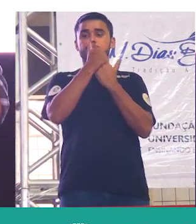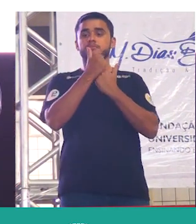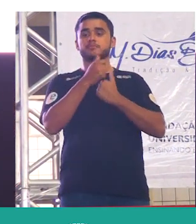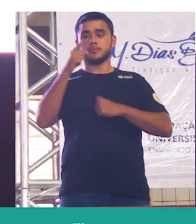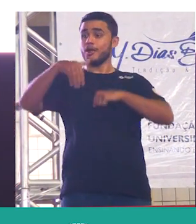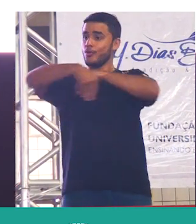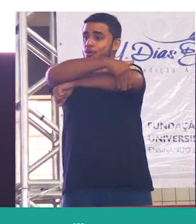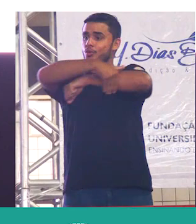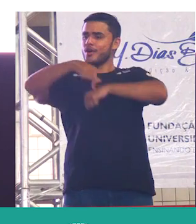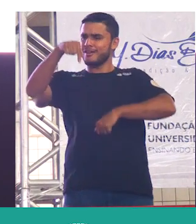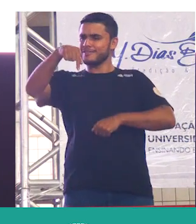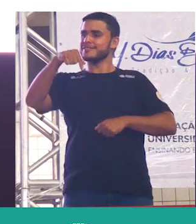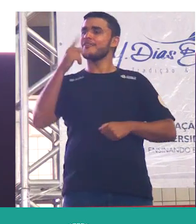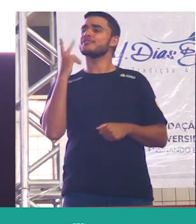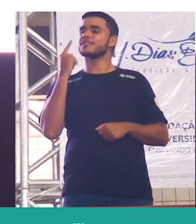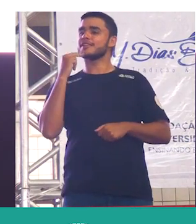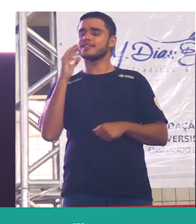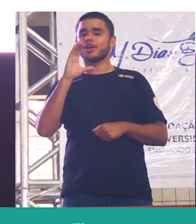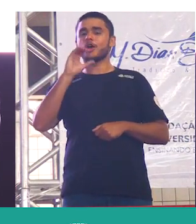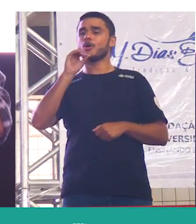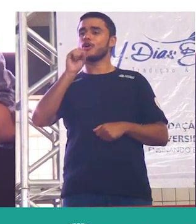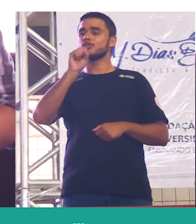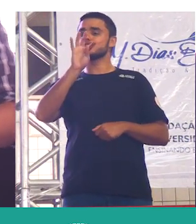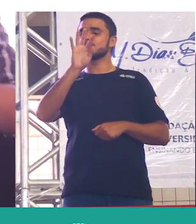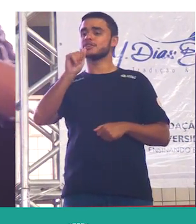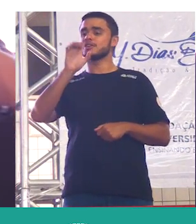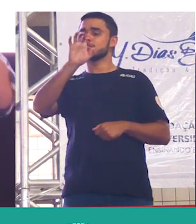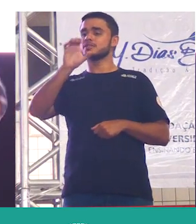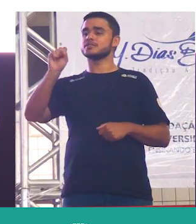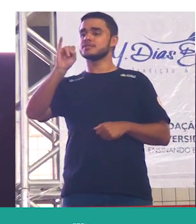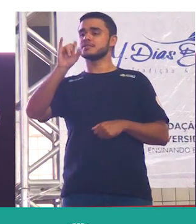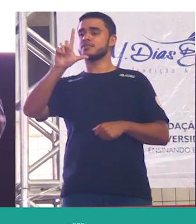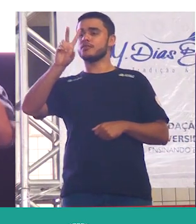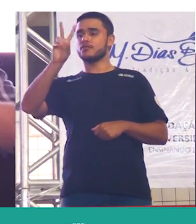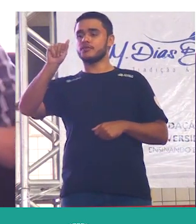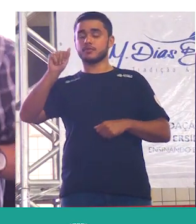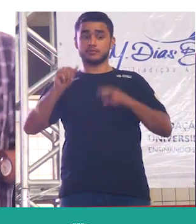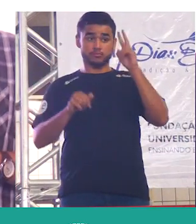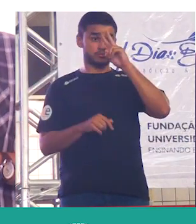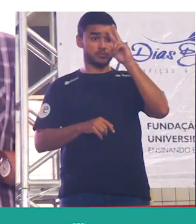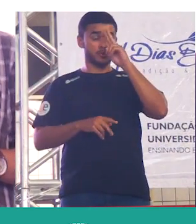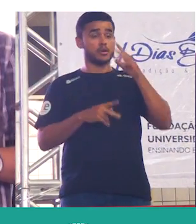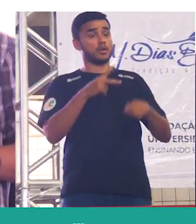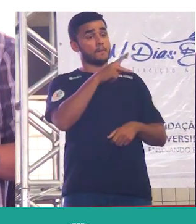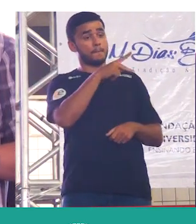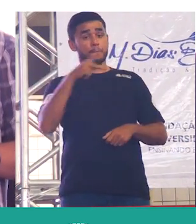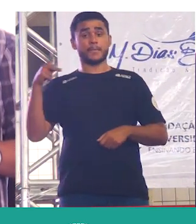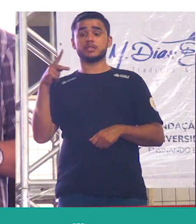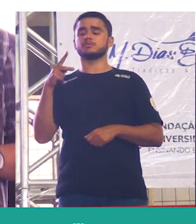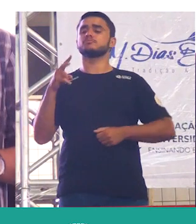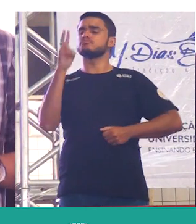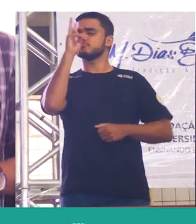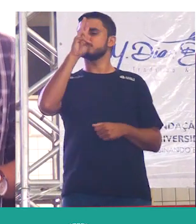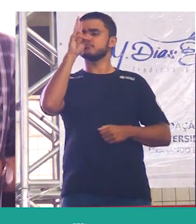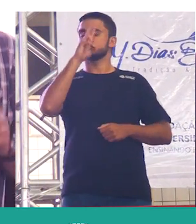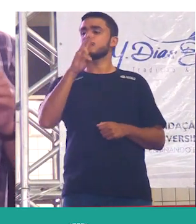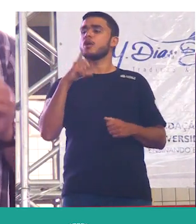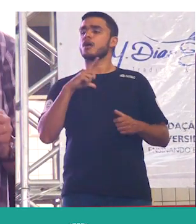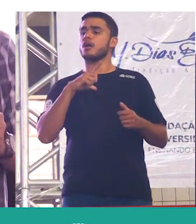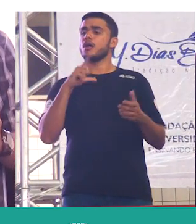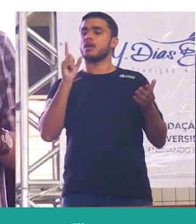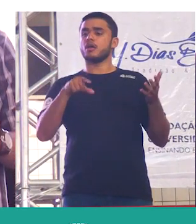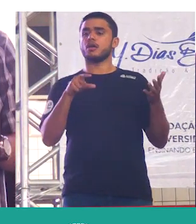avenida aqui em Fortaleza, né? Costa e Silva, ele foi presidente da chamada